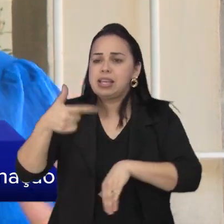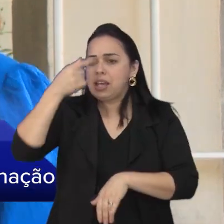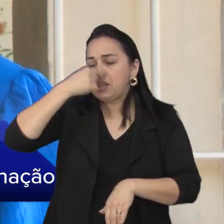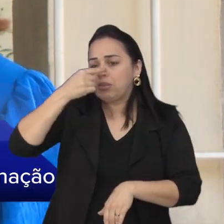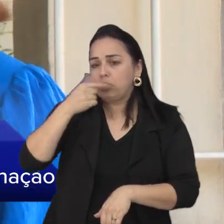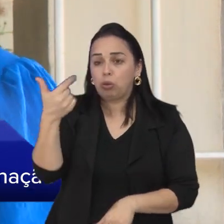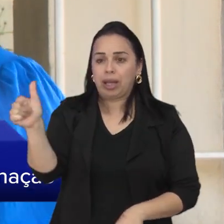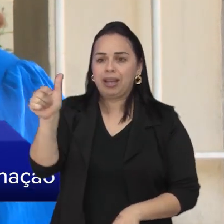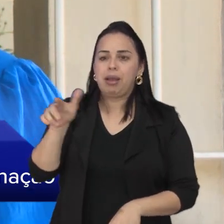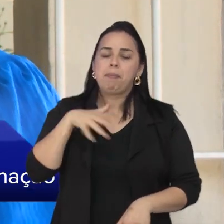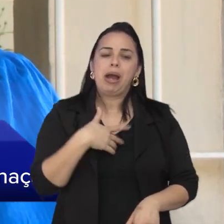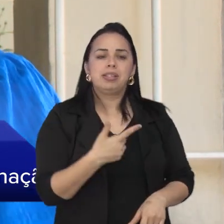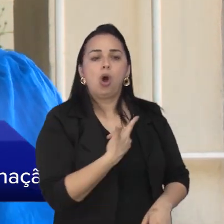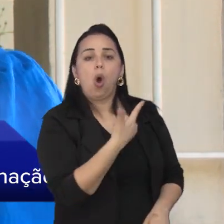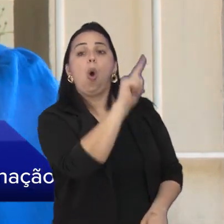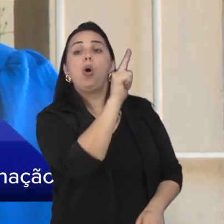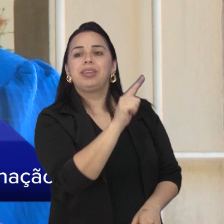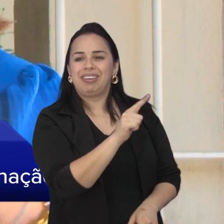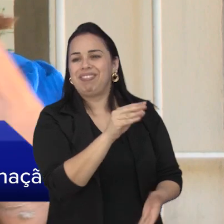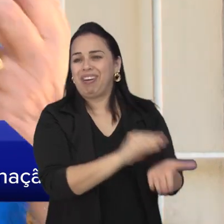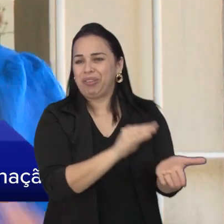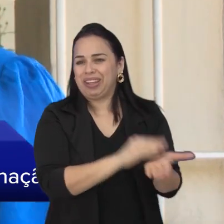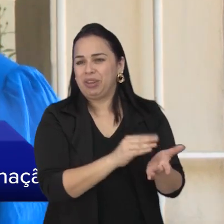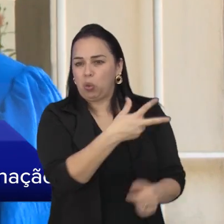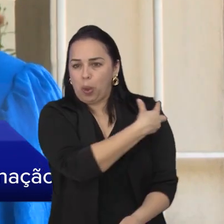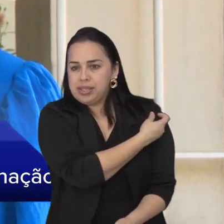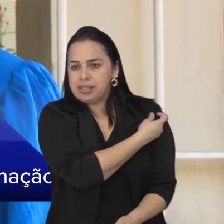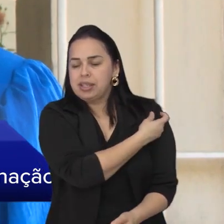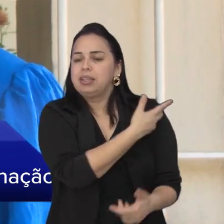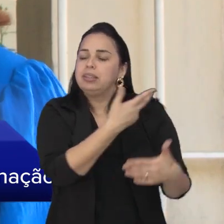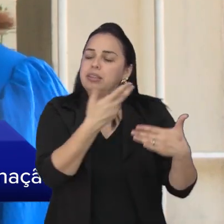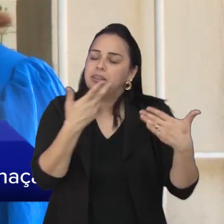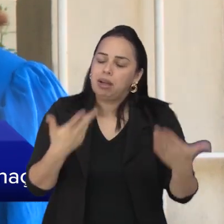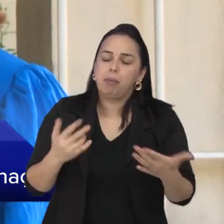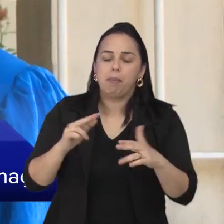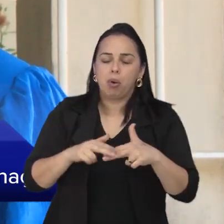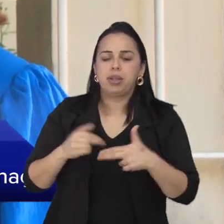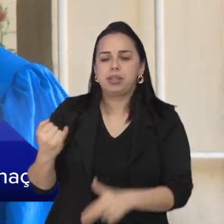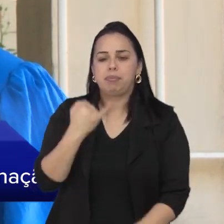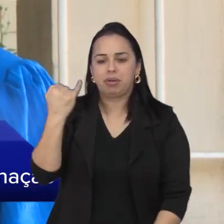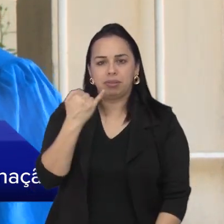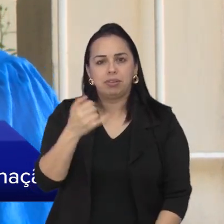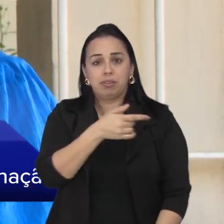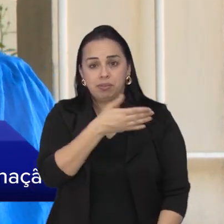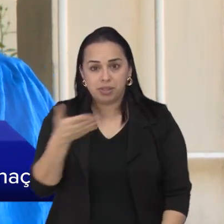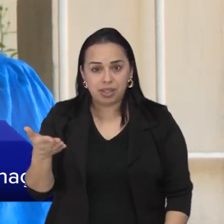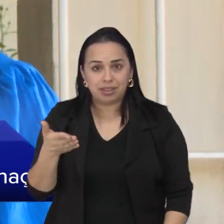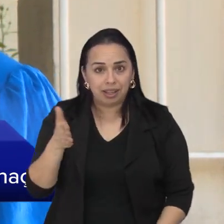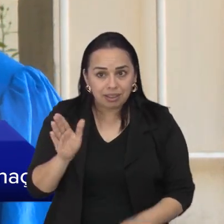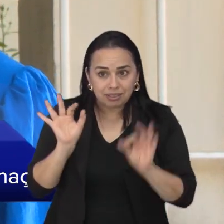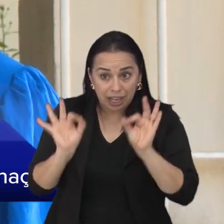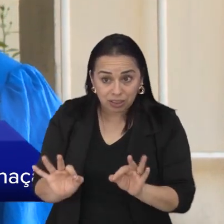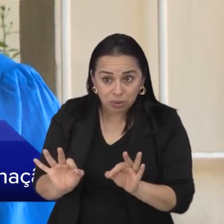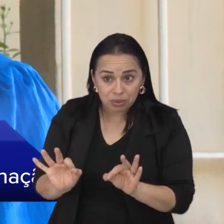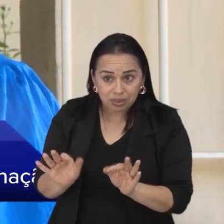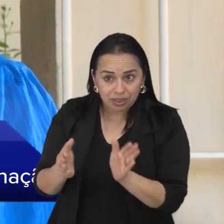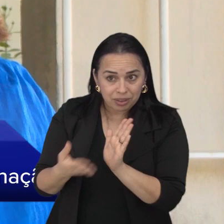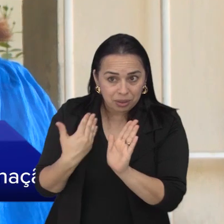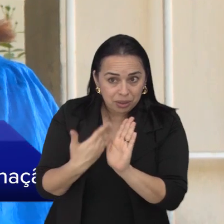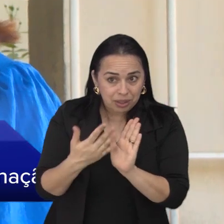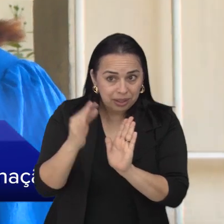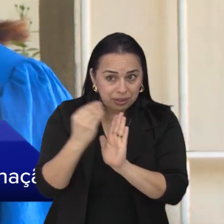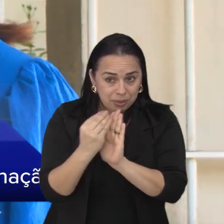não ter gripe, mas adoecer de tétano, adoecer de, ter uma hepatite. Então é extremamente importante. Você está com a sua carteira em